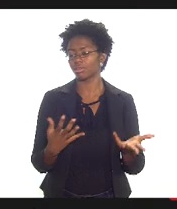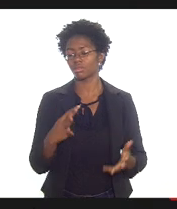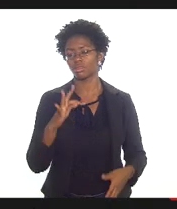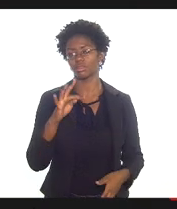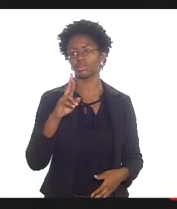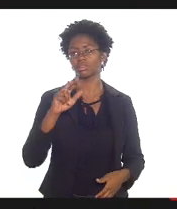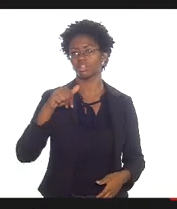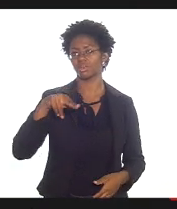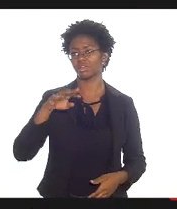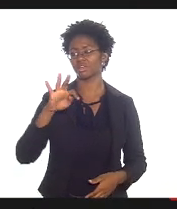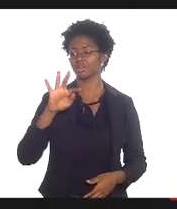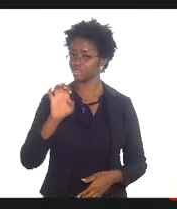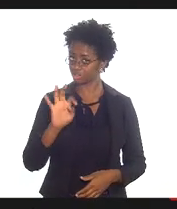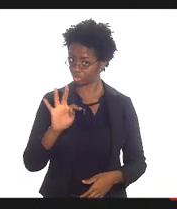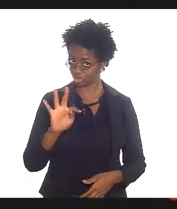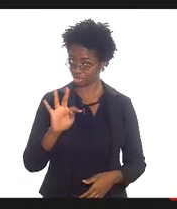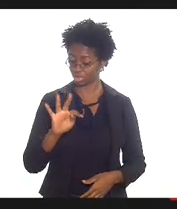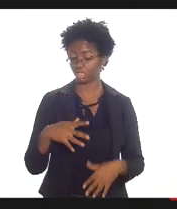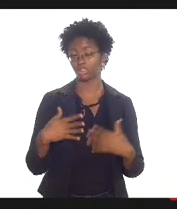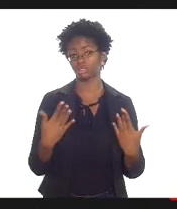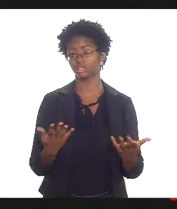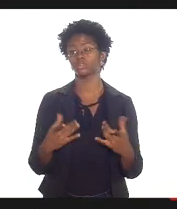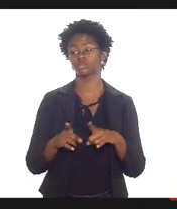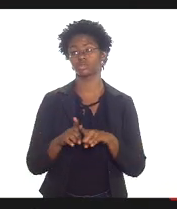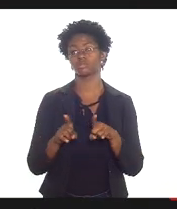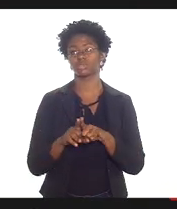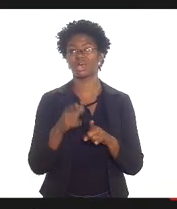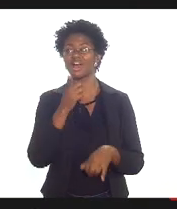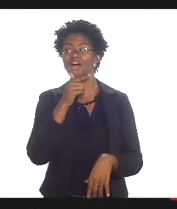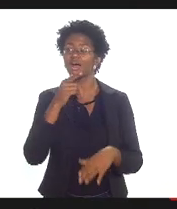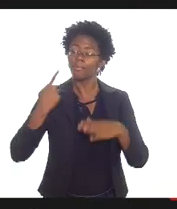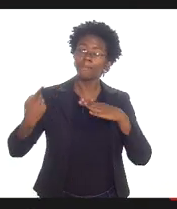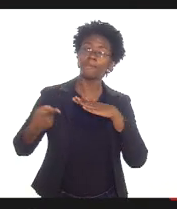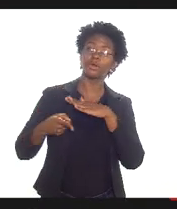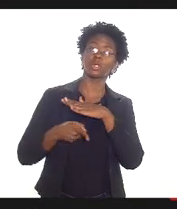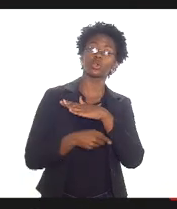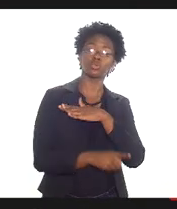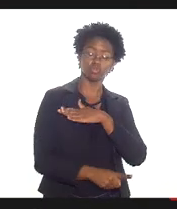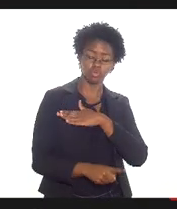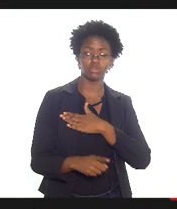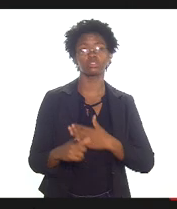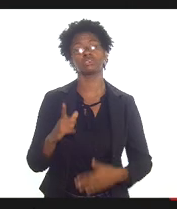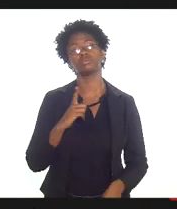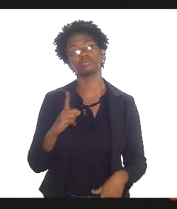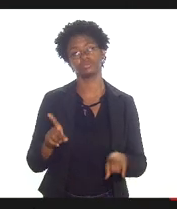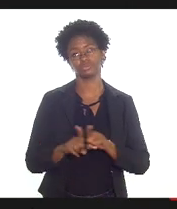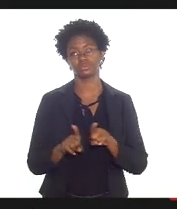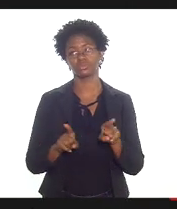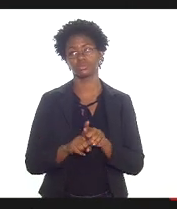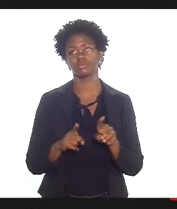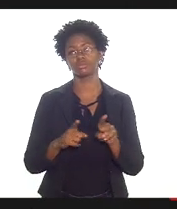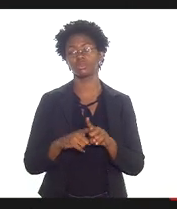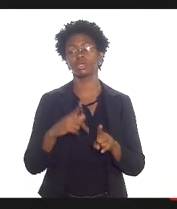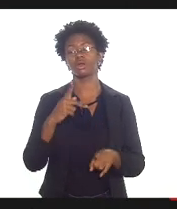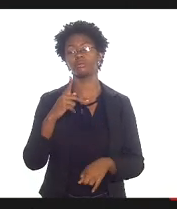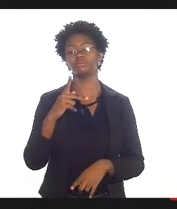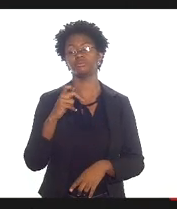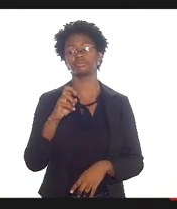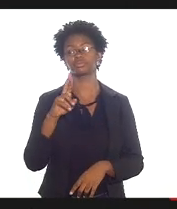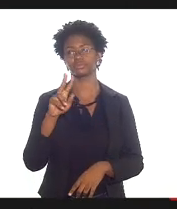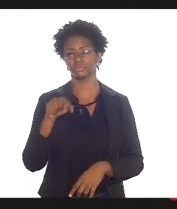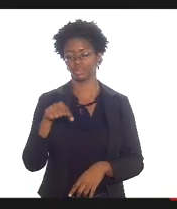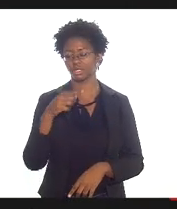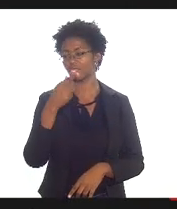Trident, e lâminas d'água profundas, onde está o pré-sal e os grandes campos